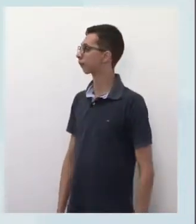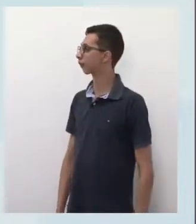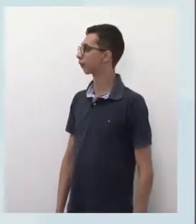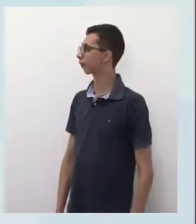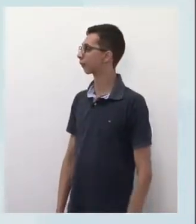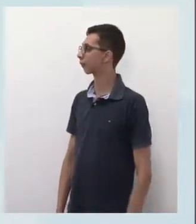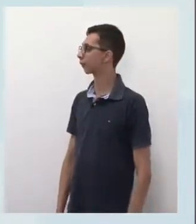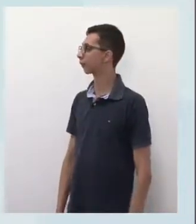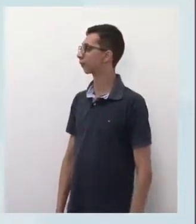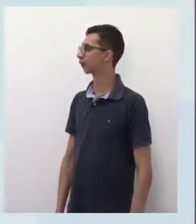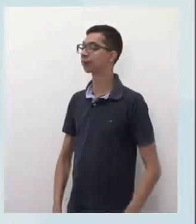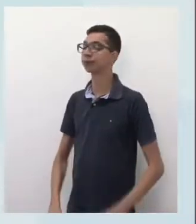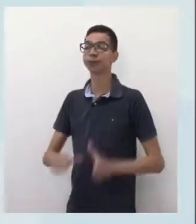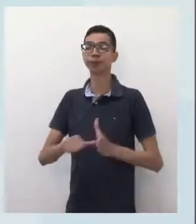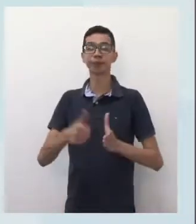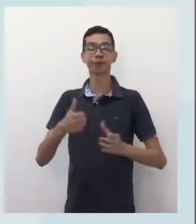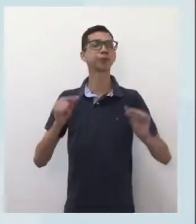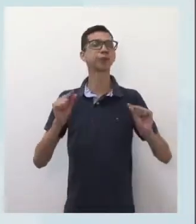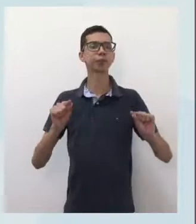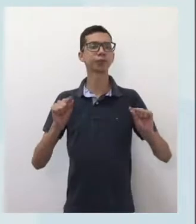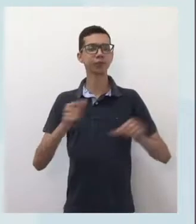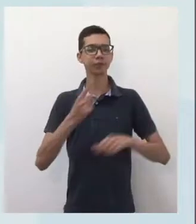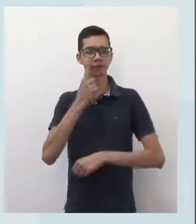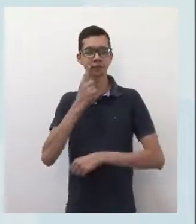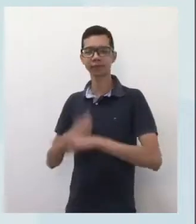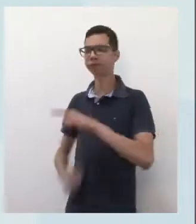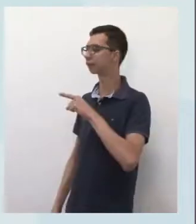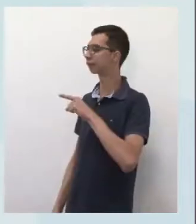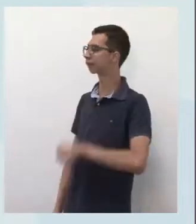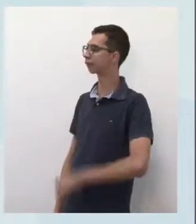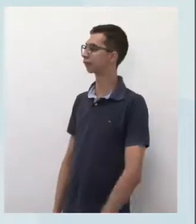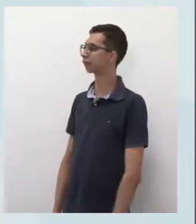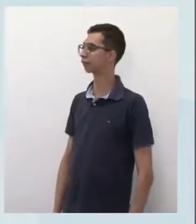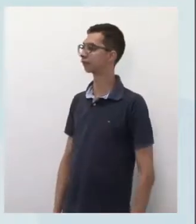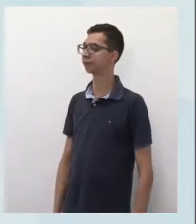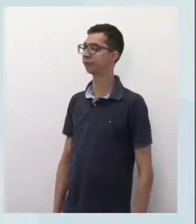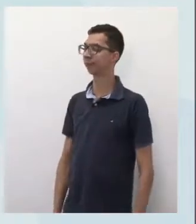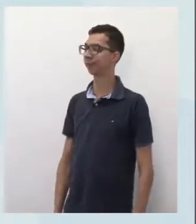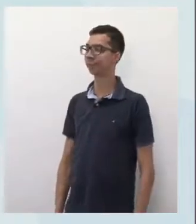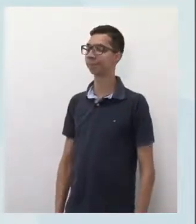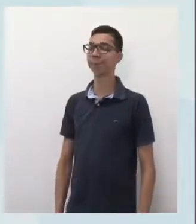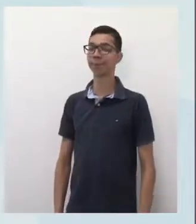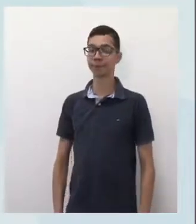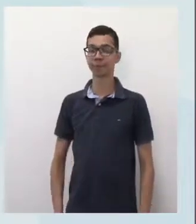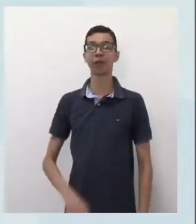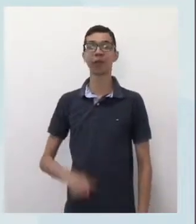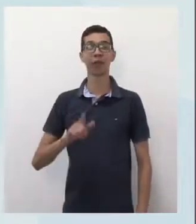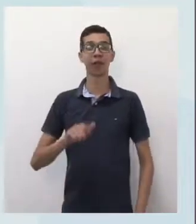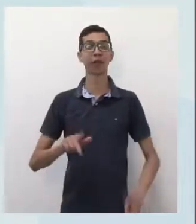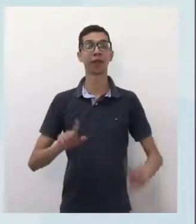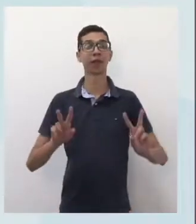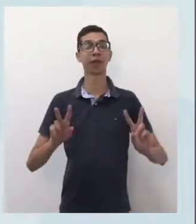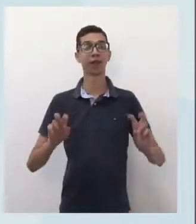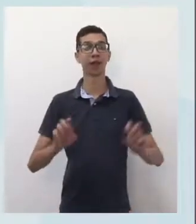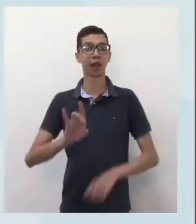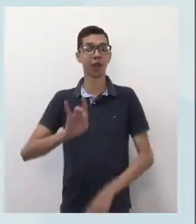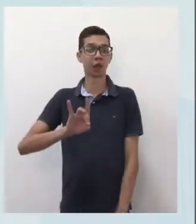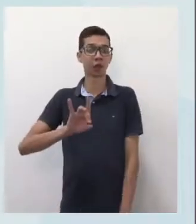primeiro aparelho aí, o que é isso aí, Joel? Esse primeiro aí que está à esquerda é uma lavadora de roupa